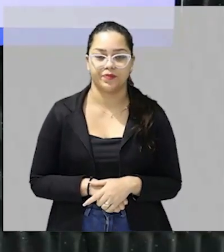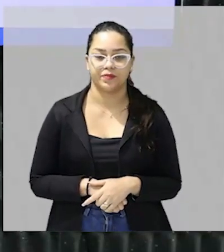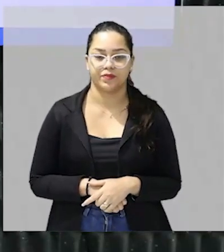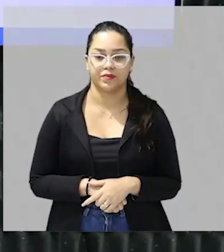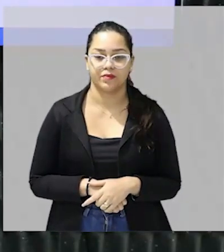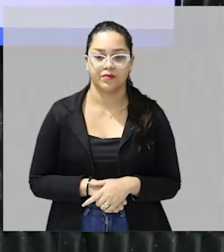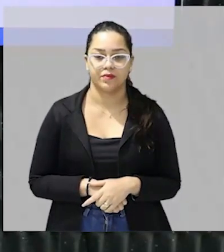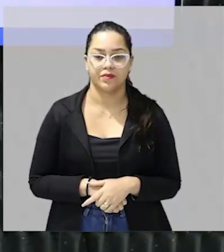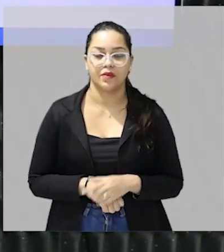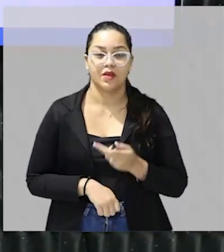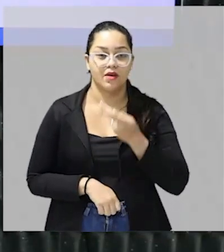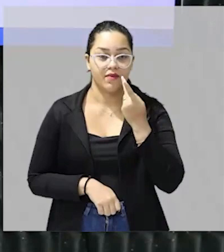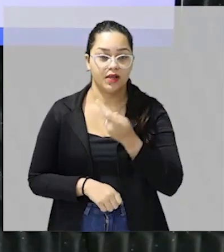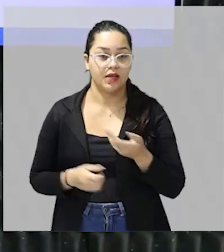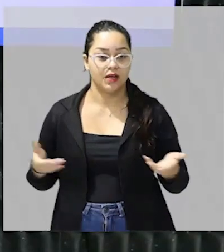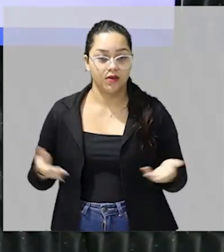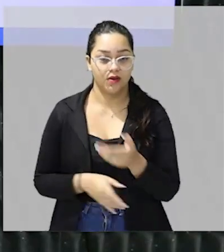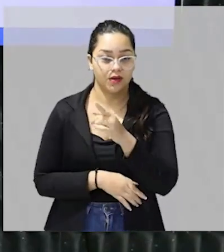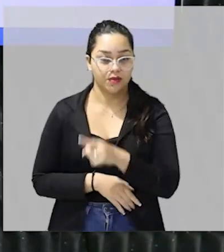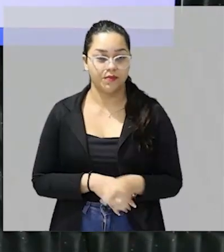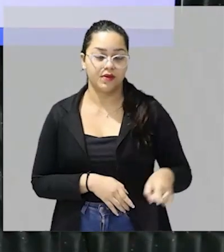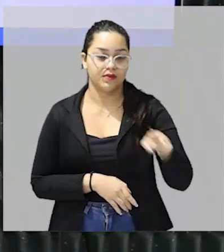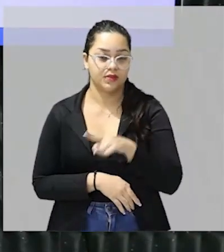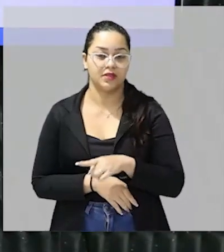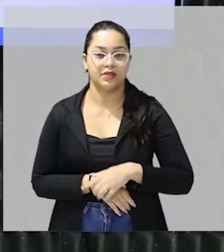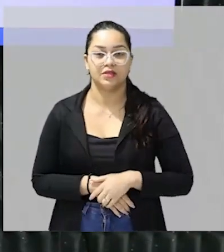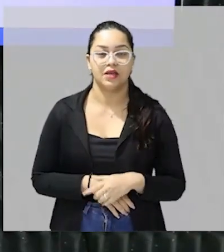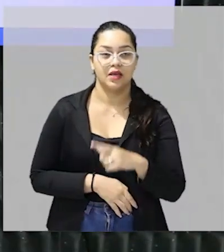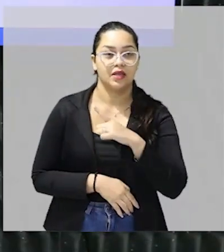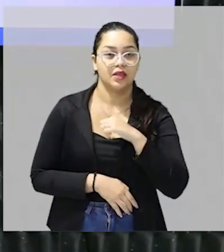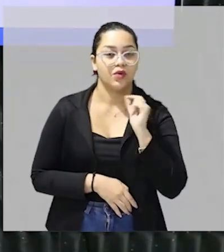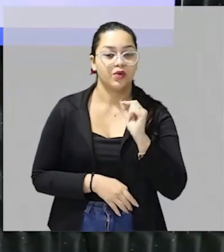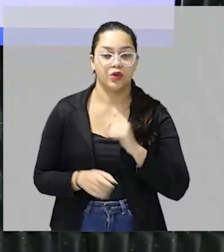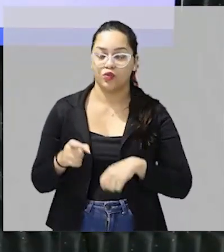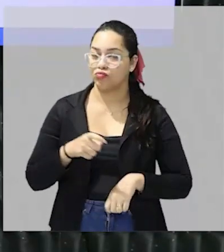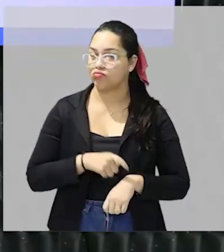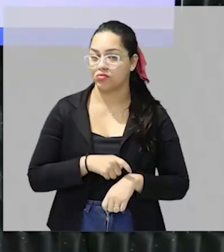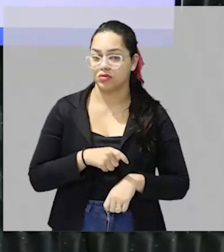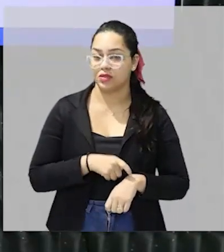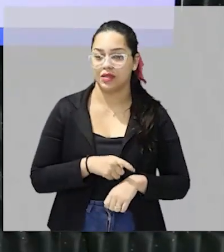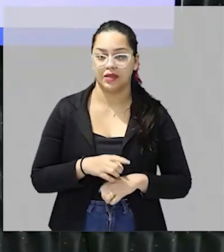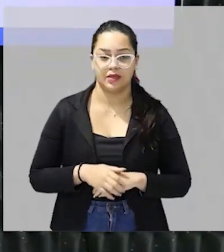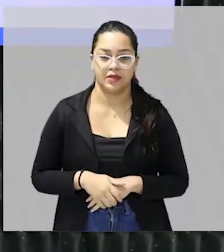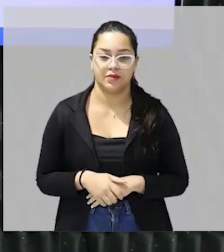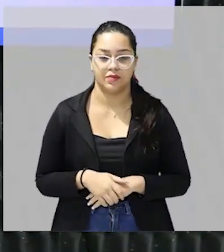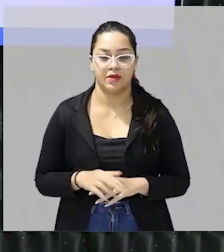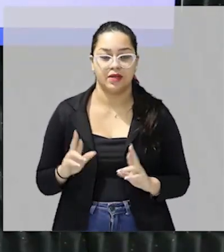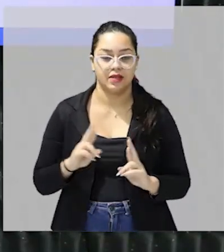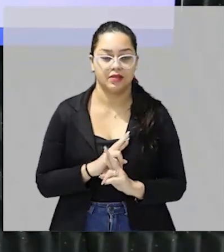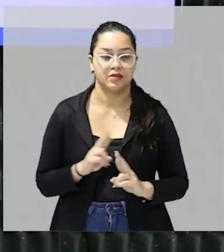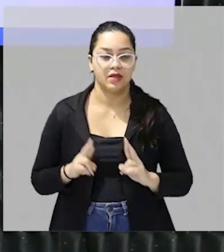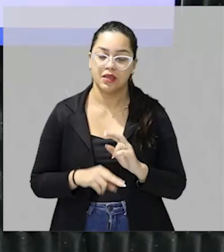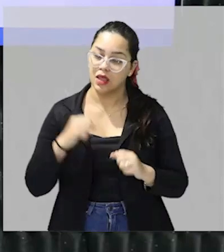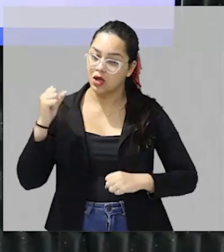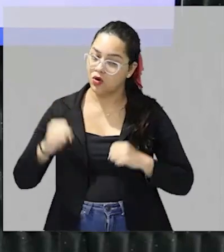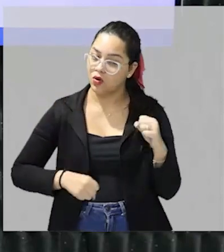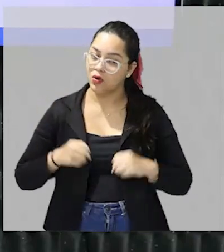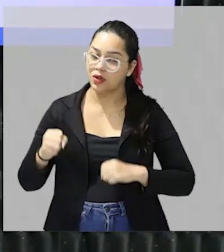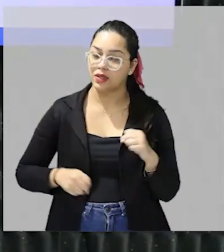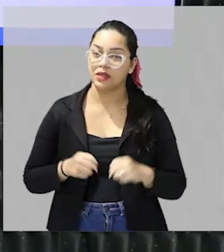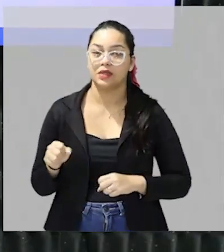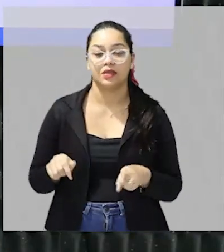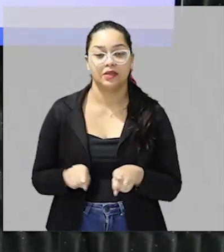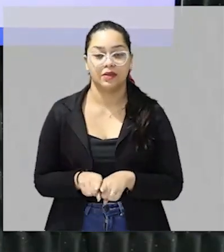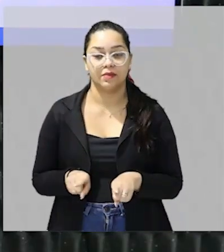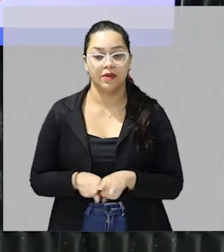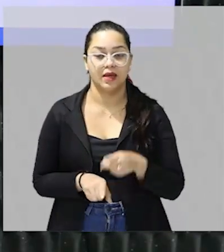treinamento. Vou dar exemplos aqui para vocês, ó. Volume tem a ver com o tempo, tá? Isso relacionado à corrida. Um indivíduo